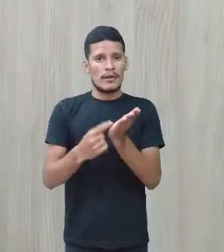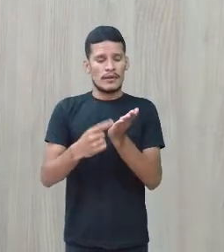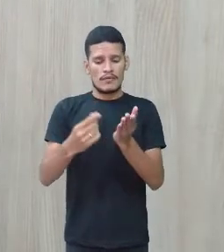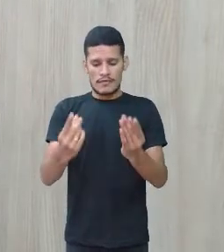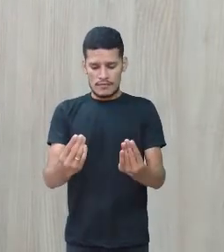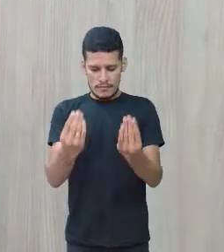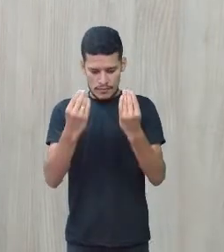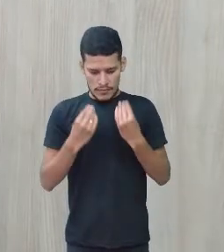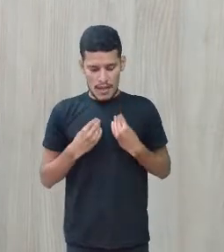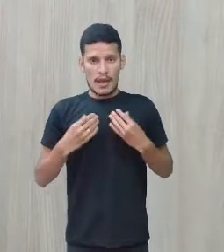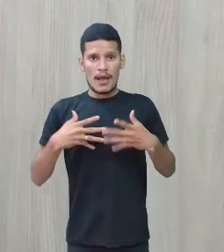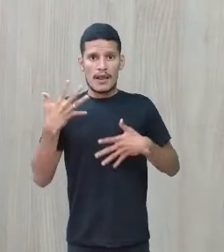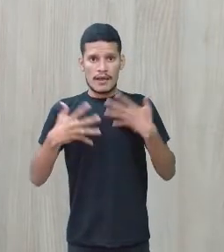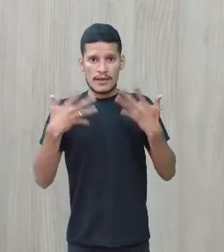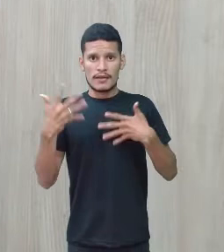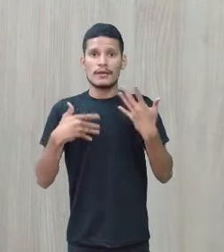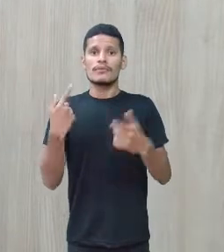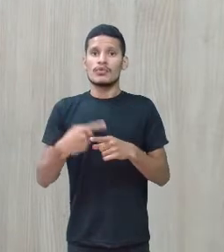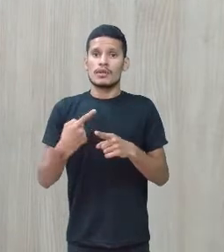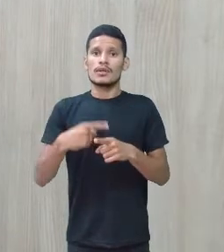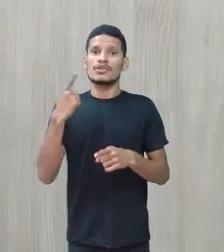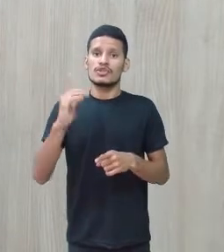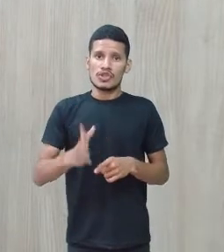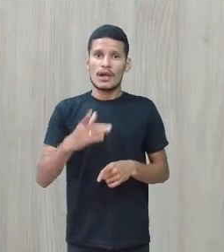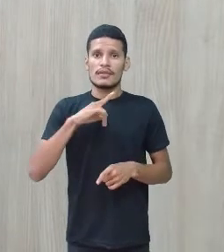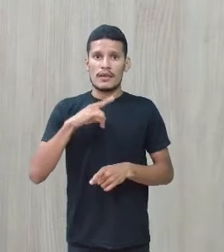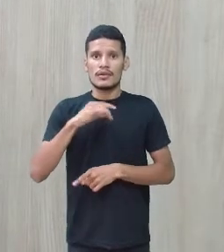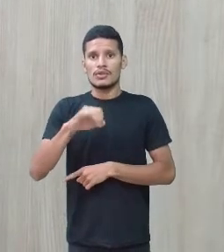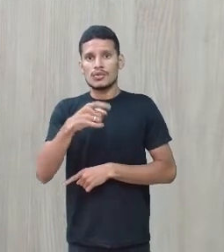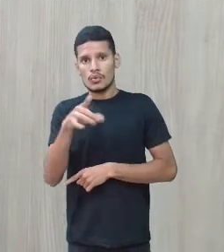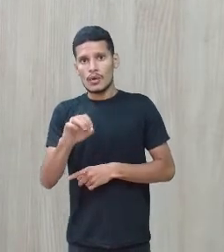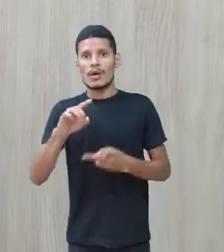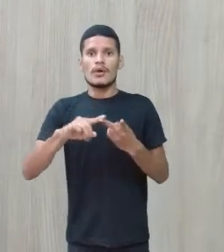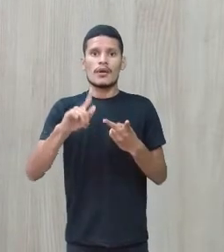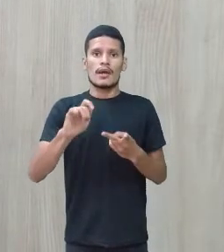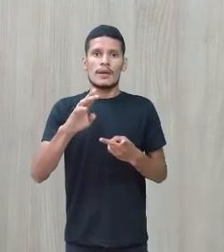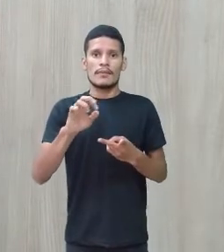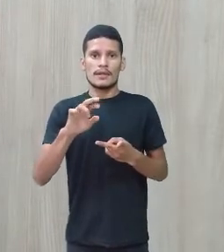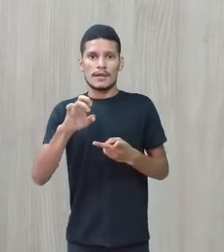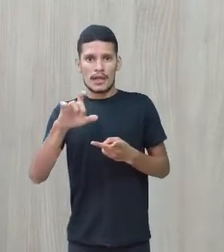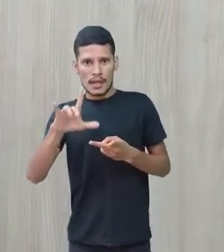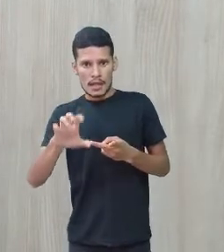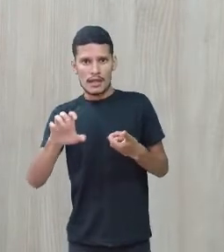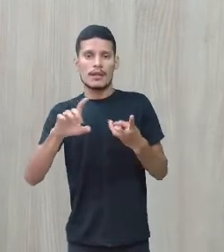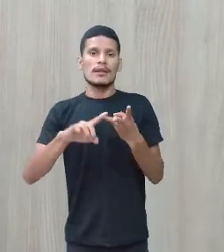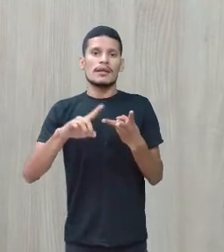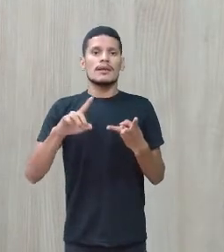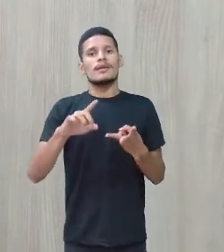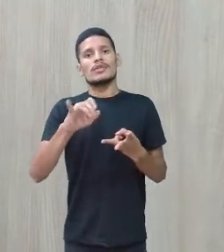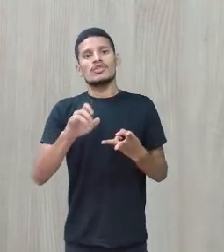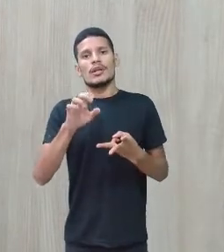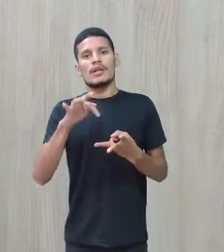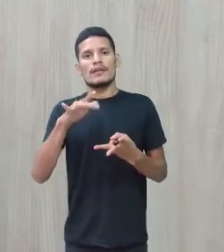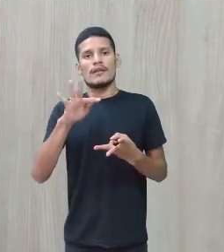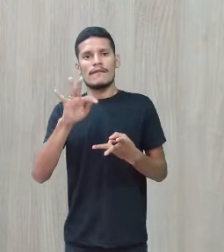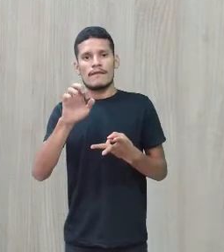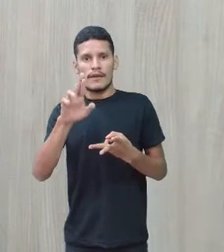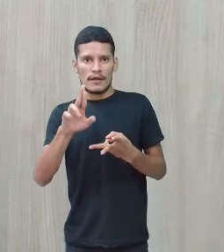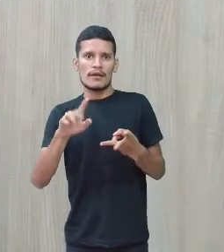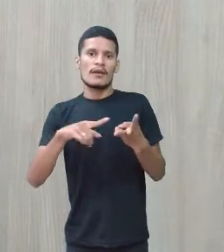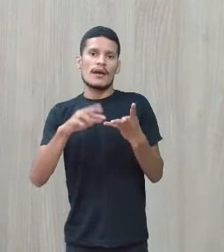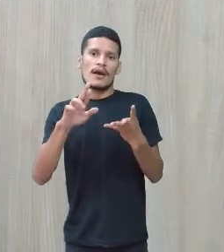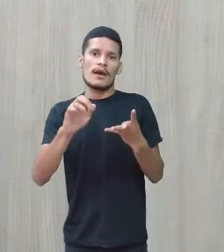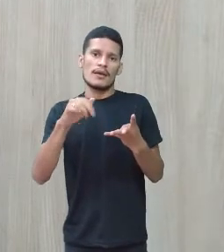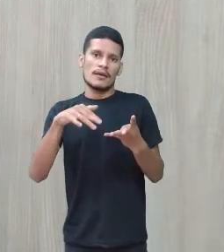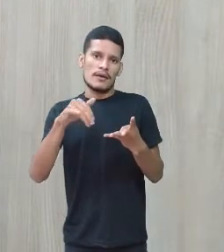alegria, porque já estamos interagindo aqui com o João, com Gabriele, com a Andresa, Jennifer, Rayane. E aí, isso é muito